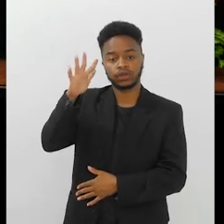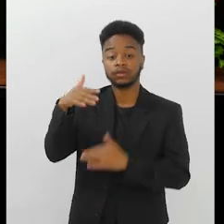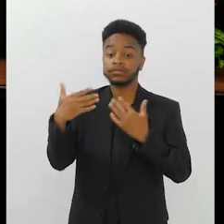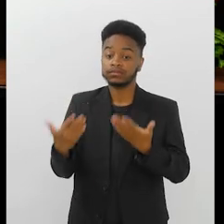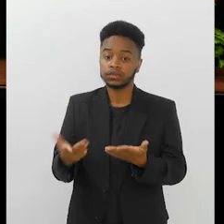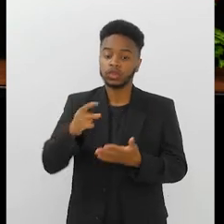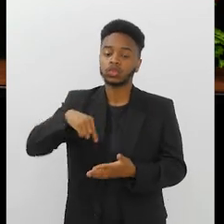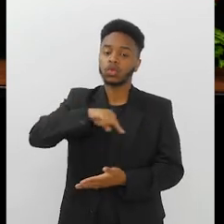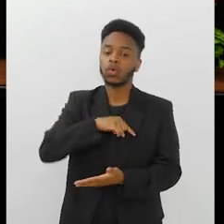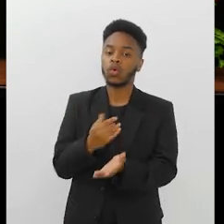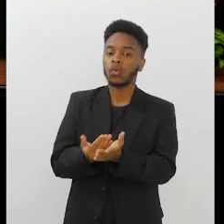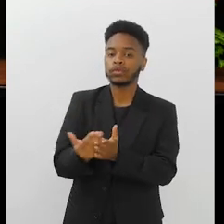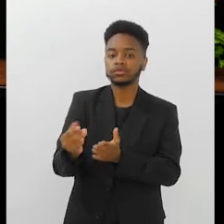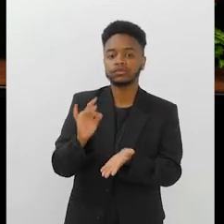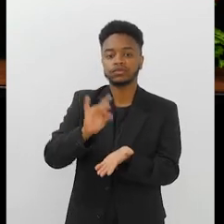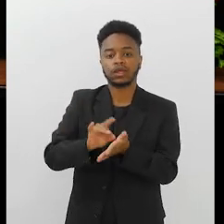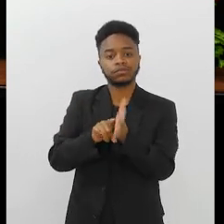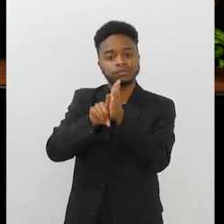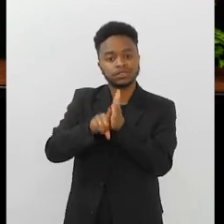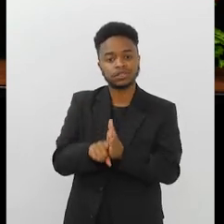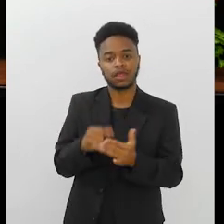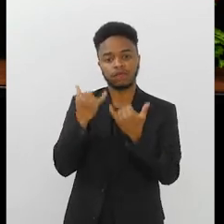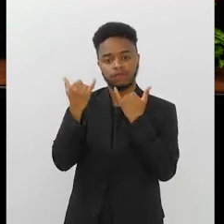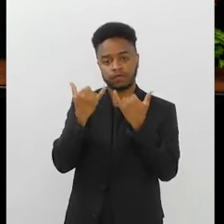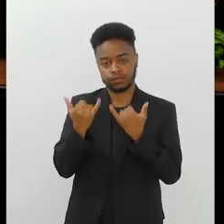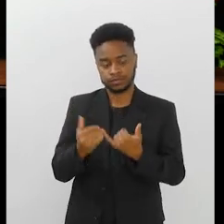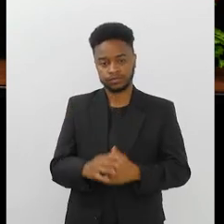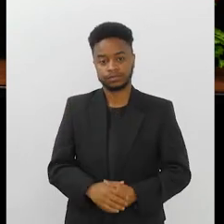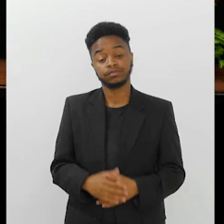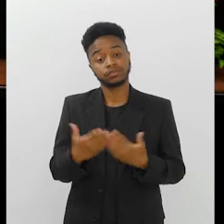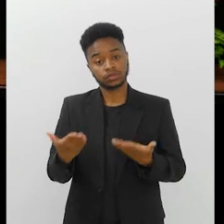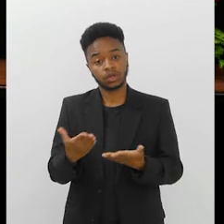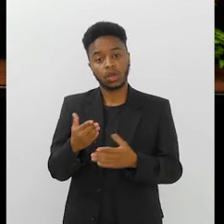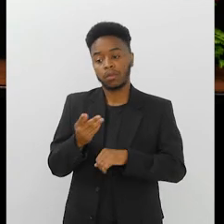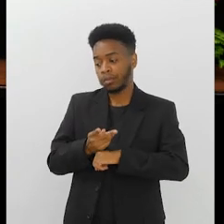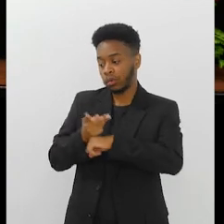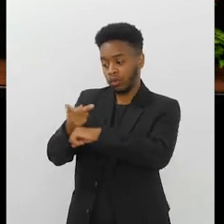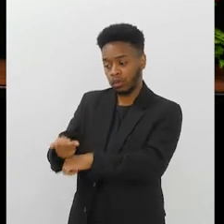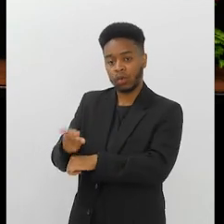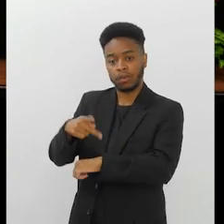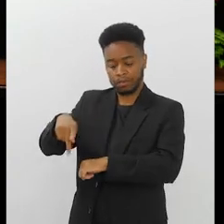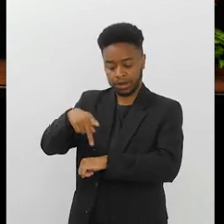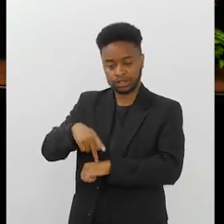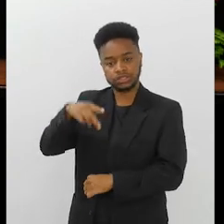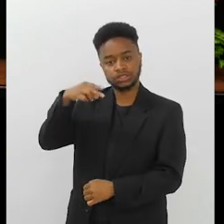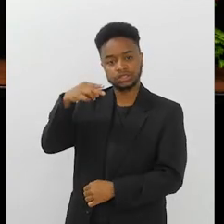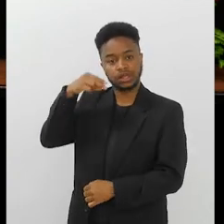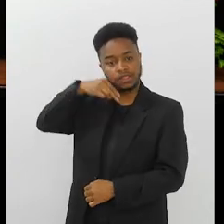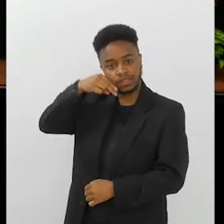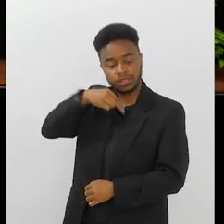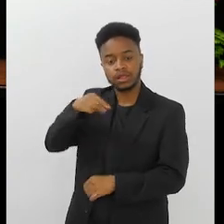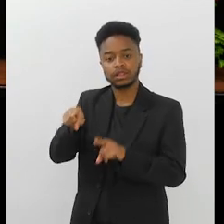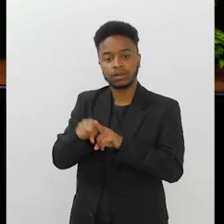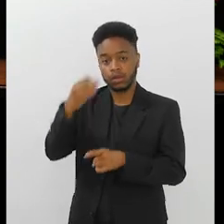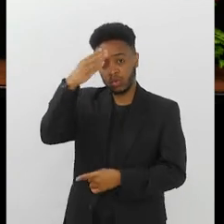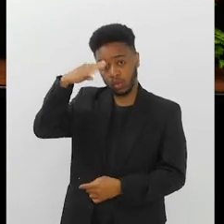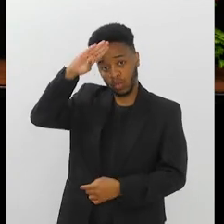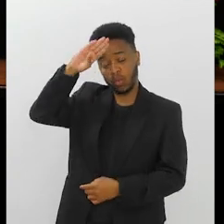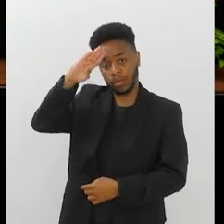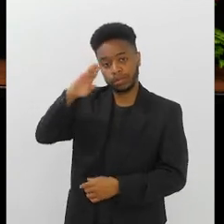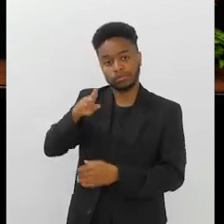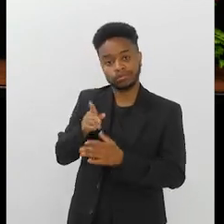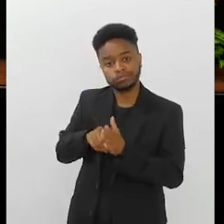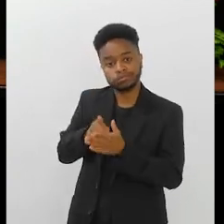começa a buscar essa informação e aí busca Nigéria E aí buscar Cuba por um lado buscam Nigéria por outro lado buscam